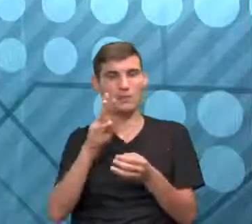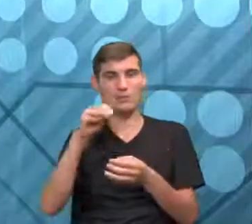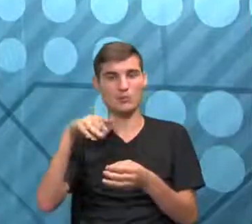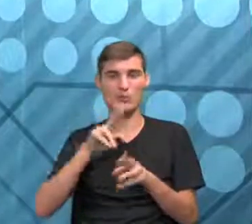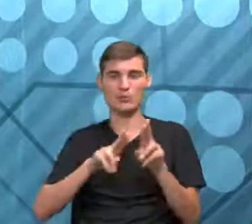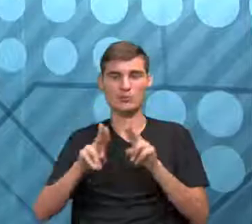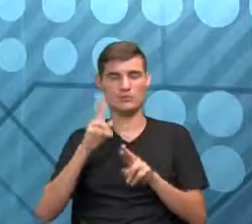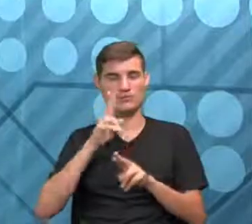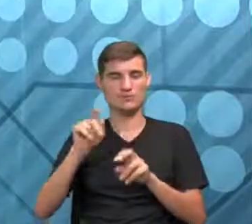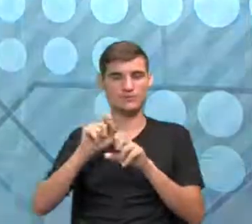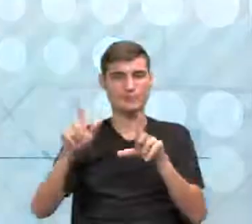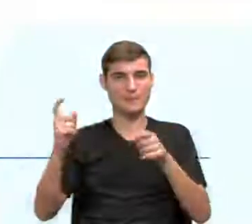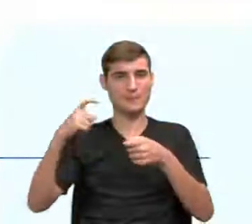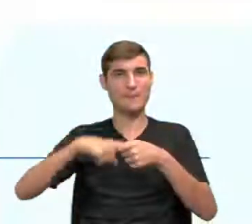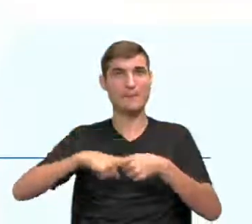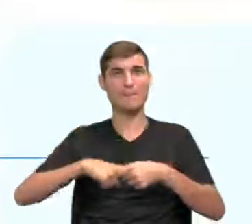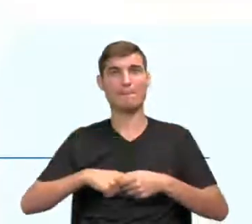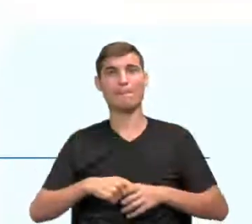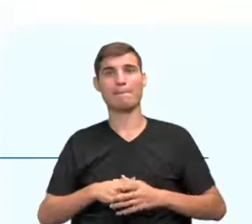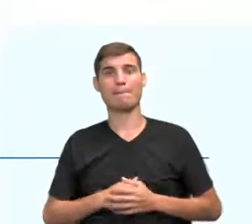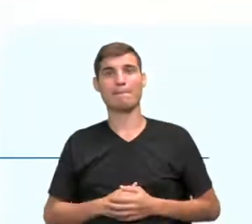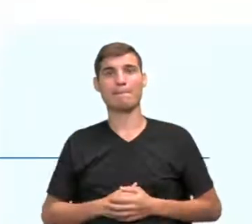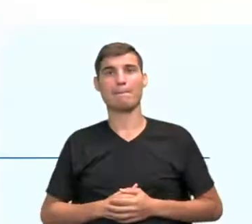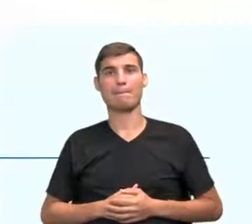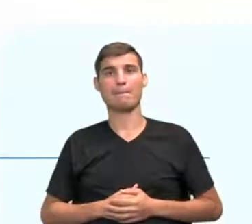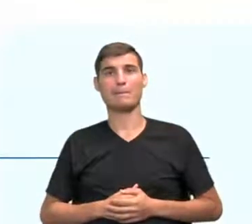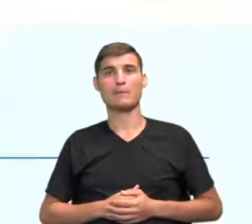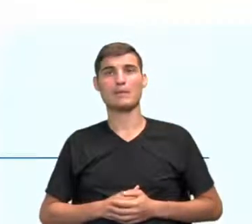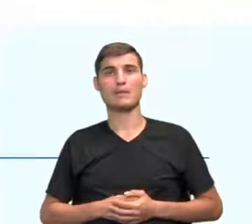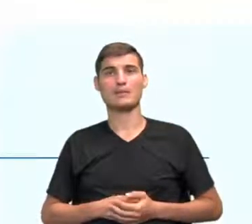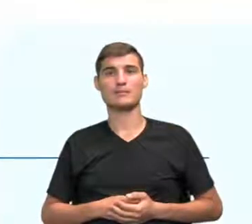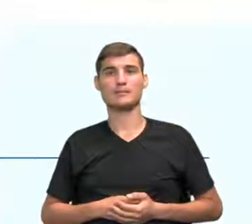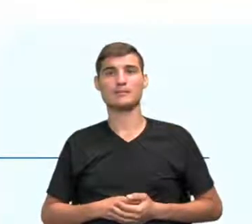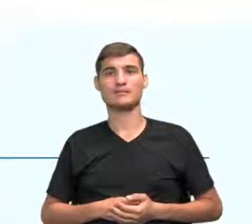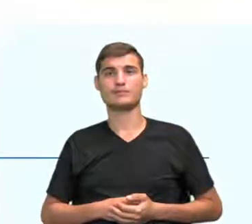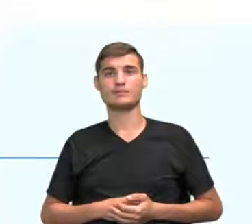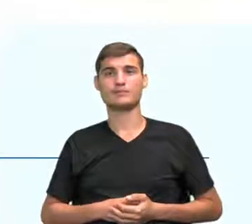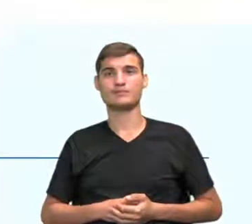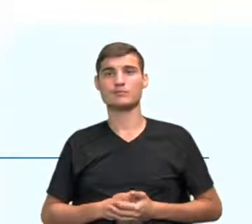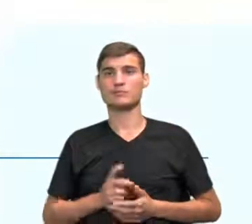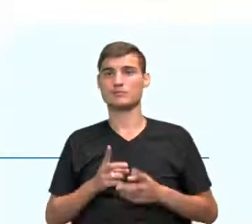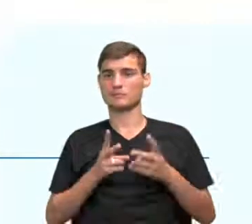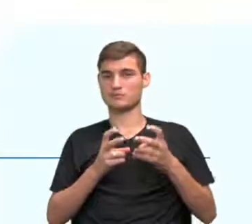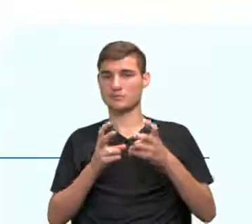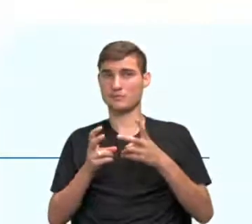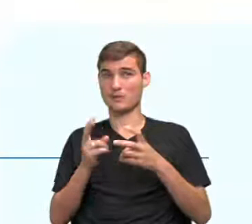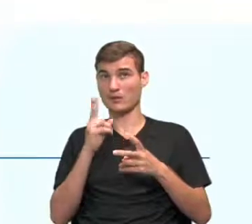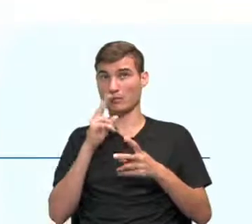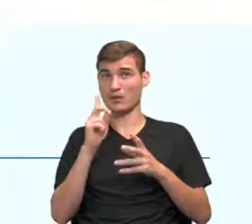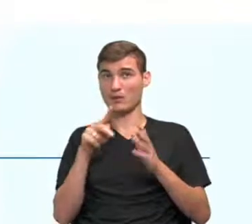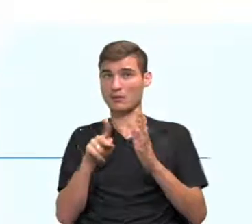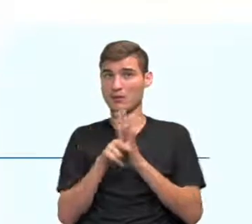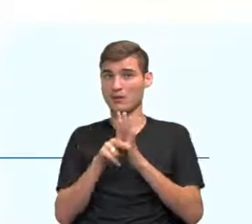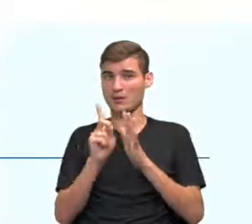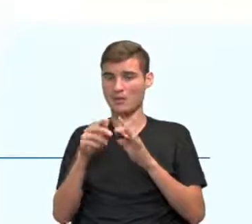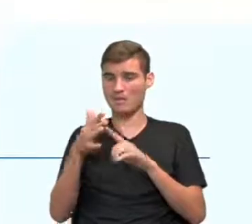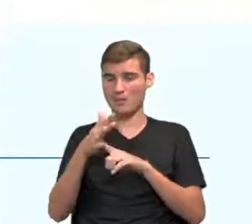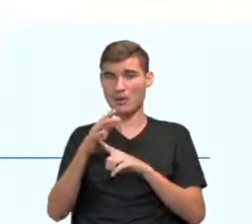de pulso. Voltando aqui para o slide, então, vamos ver um pouquinho mais. Então, como eu falei, a gente pode fazer controle de motor DC